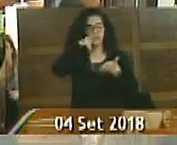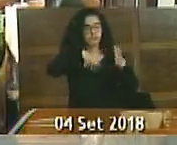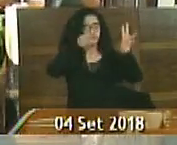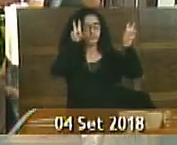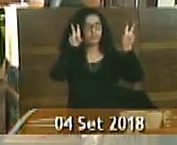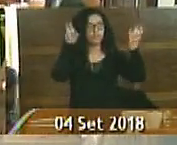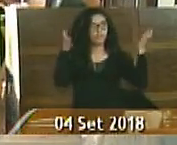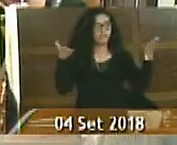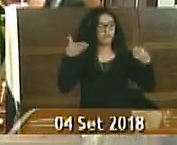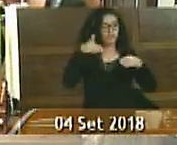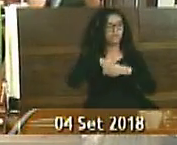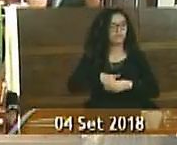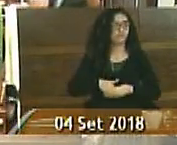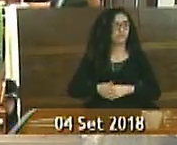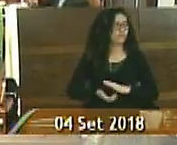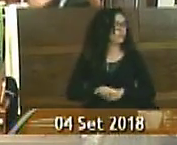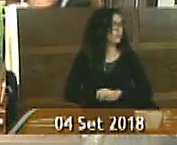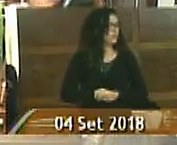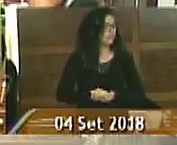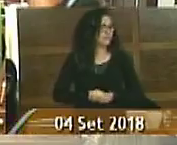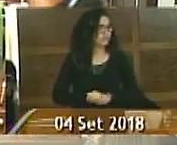de 2018.